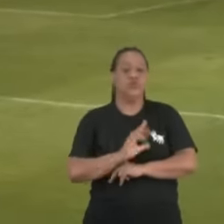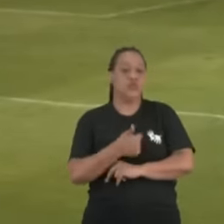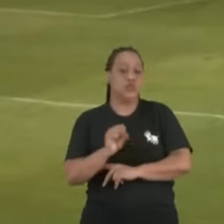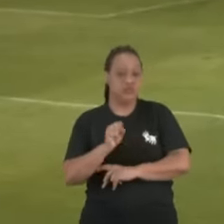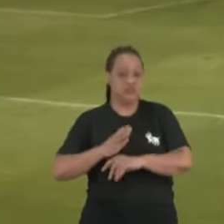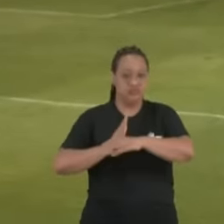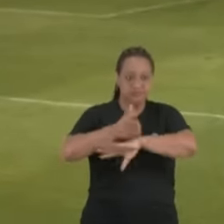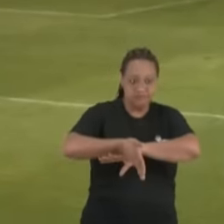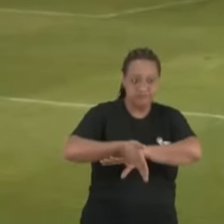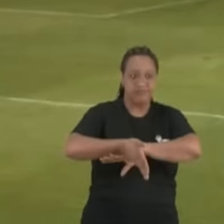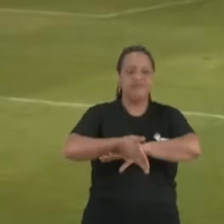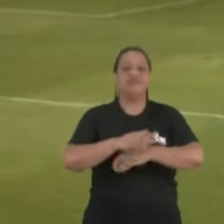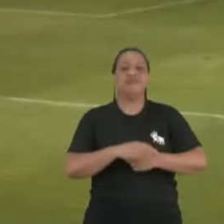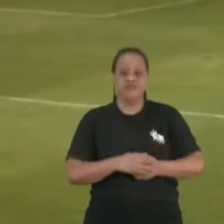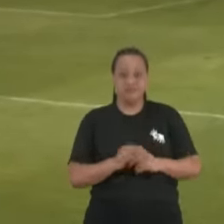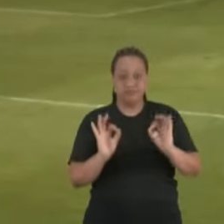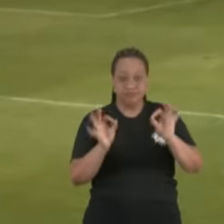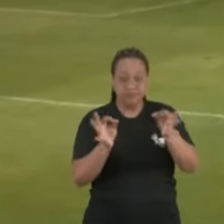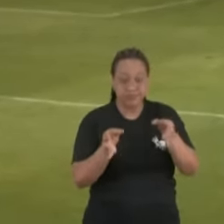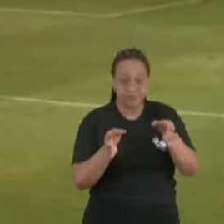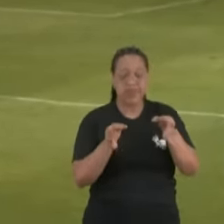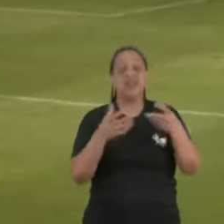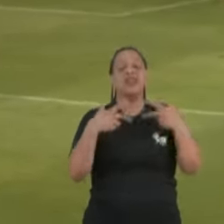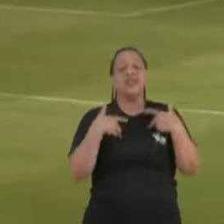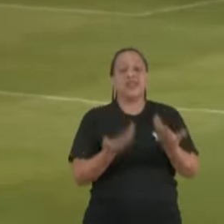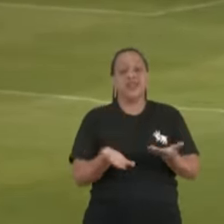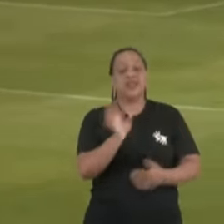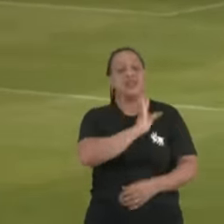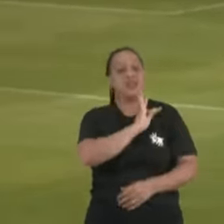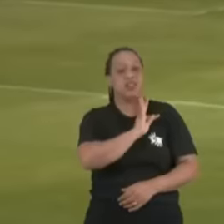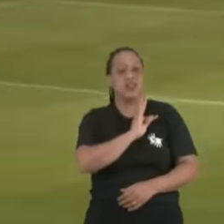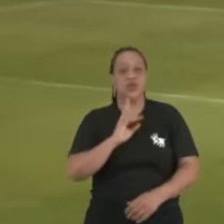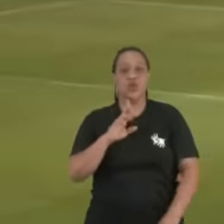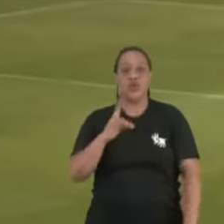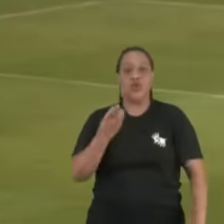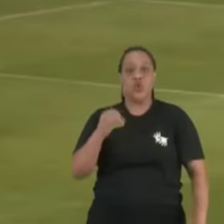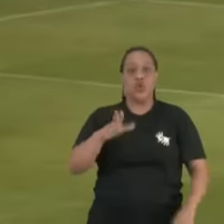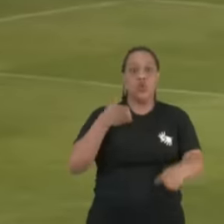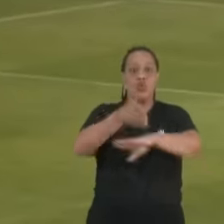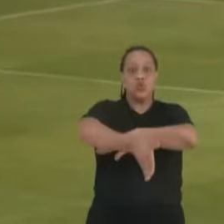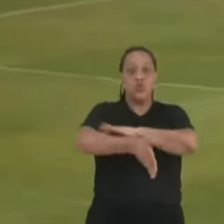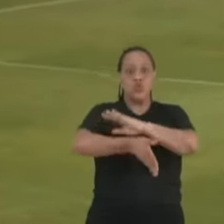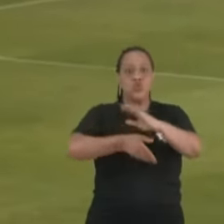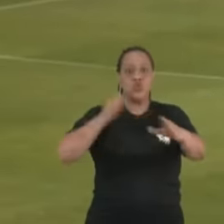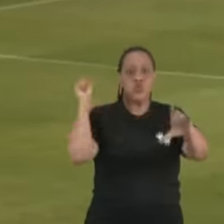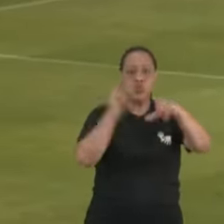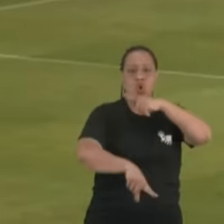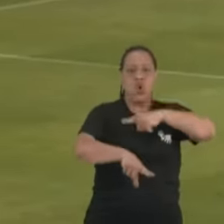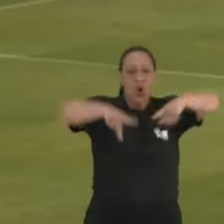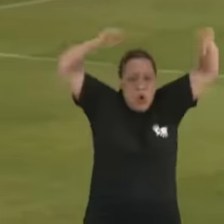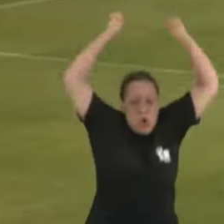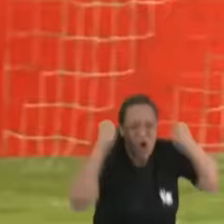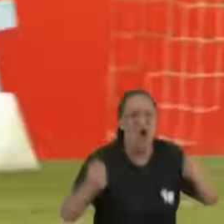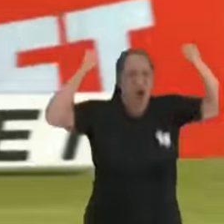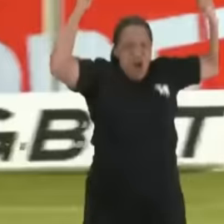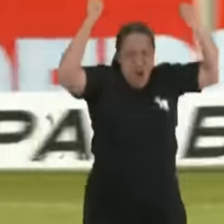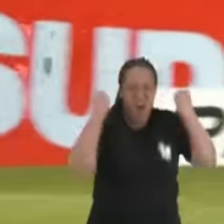do time do técnico Rodrigo Fonseca. Olha a bola cruzada, o desvio, Anselmo Ramon!